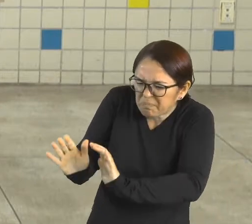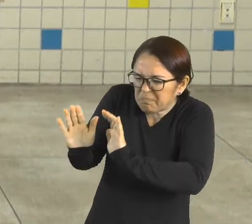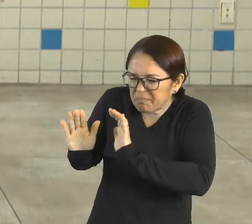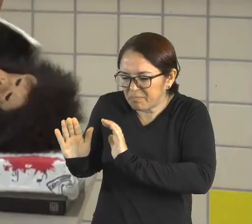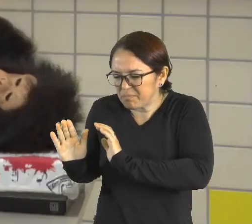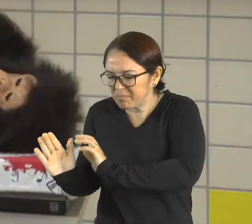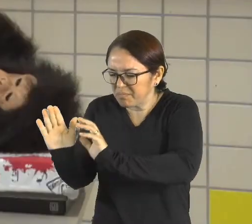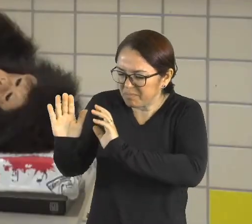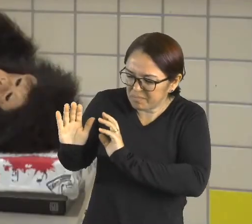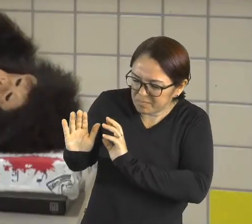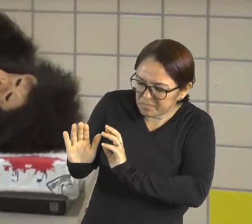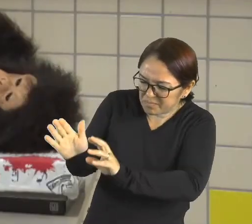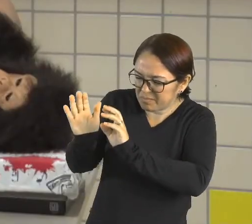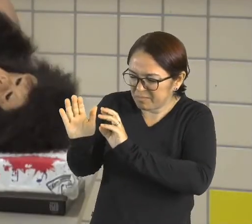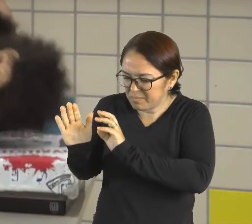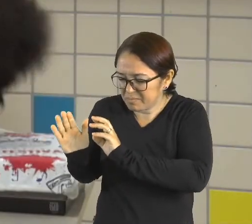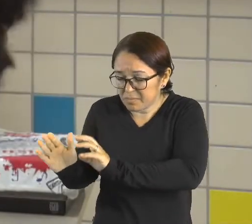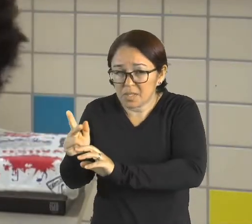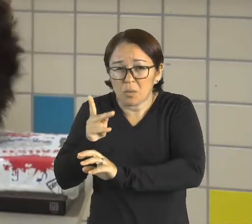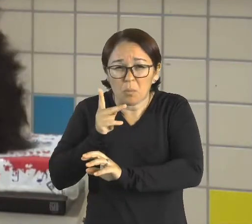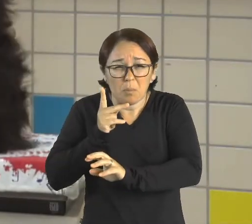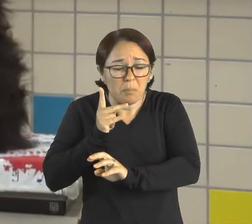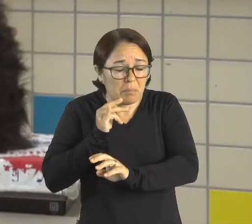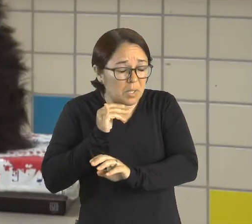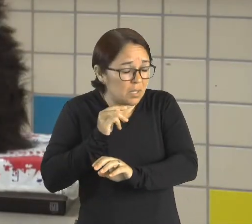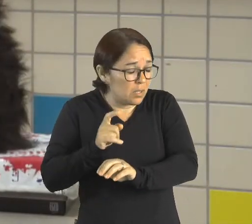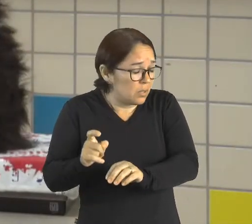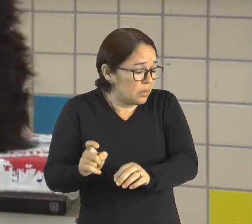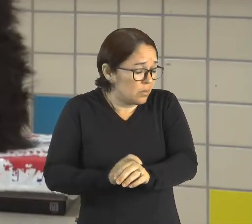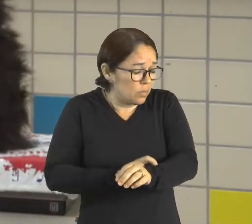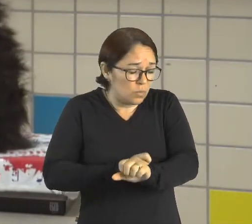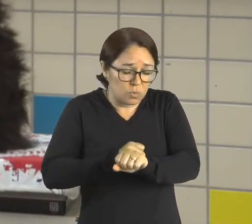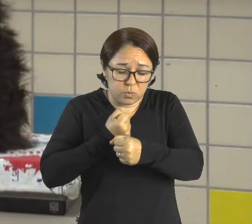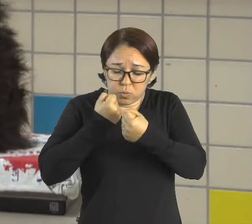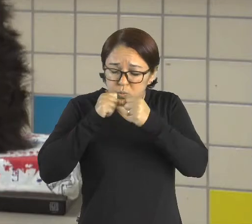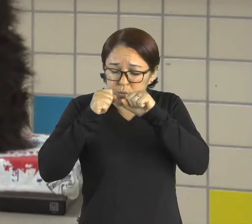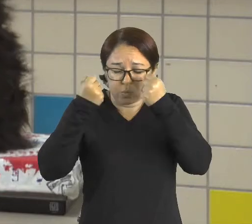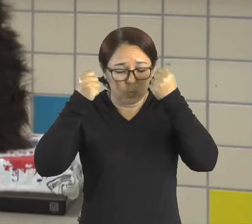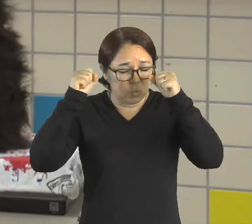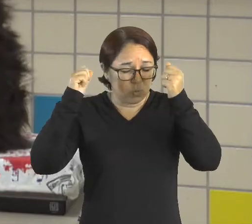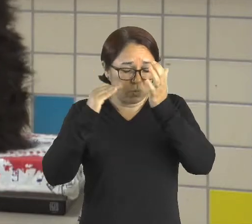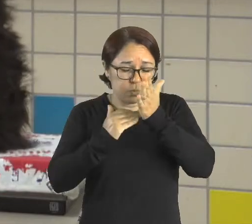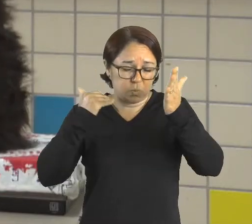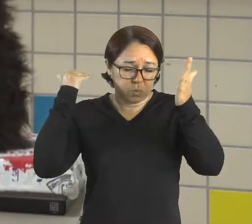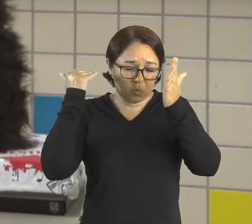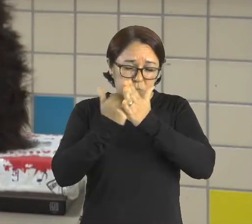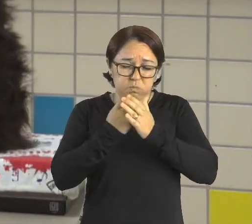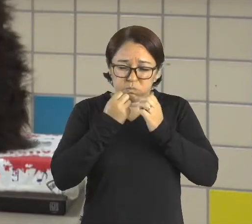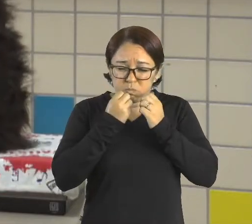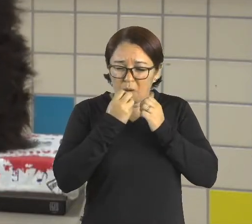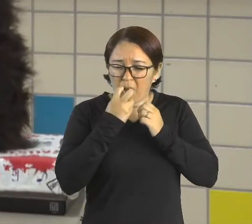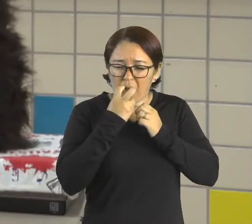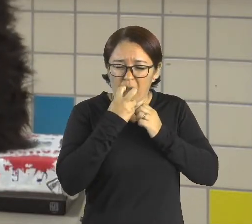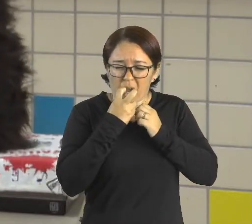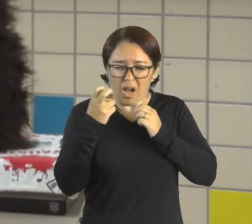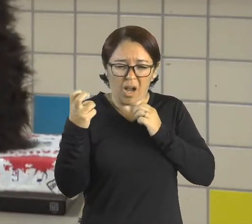empurrando o pai. E ele já não aguentava mais. Dessa vez, mais irado ainda, ele falou, gritando,